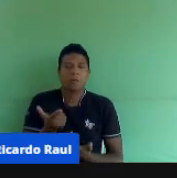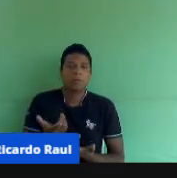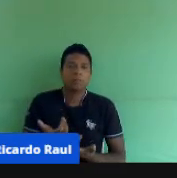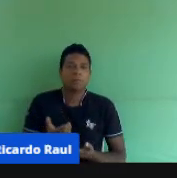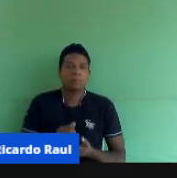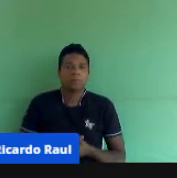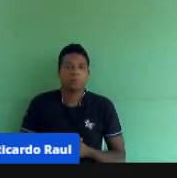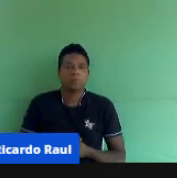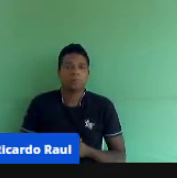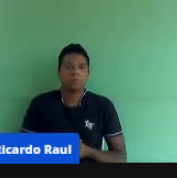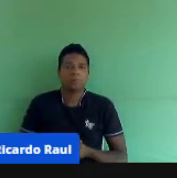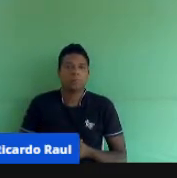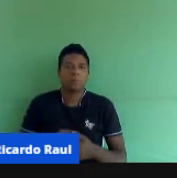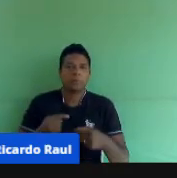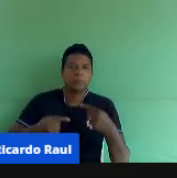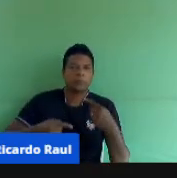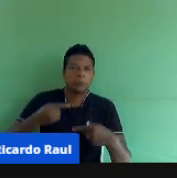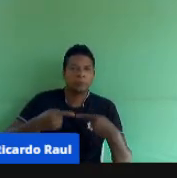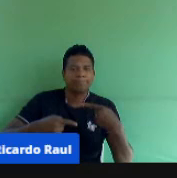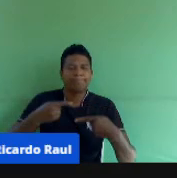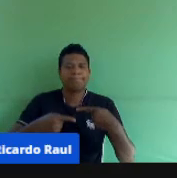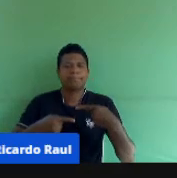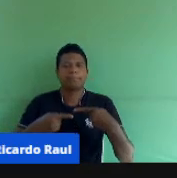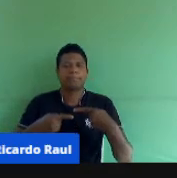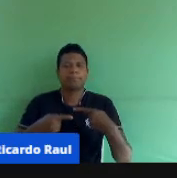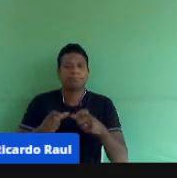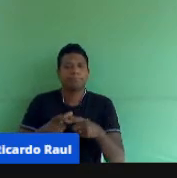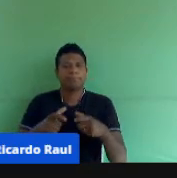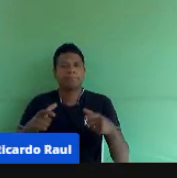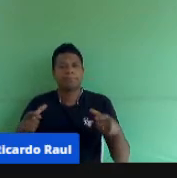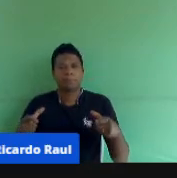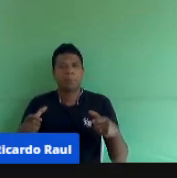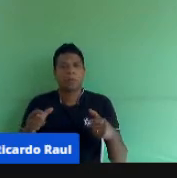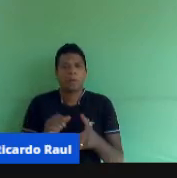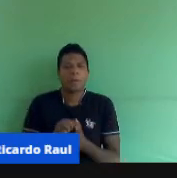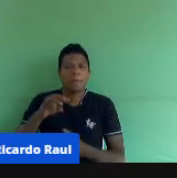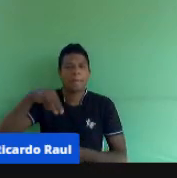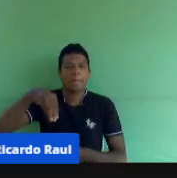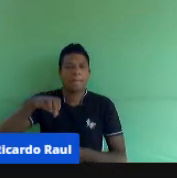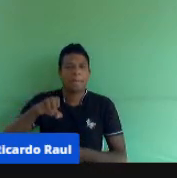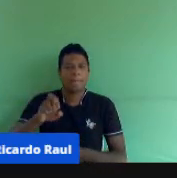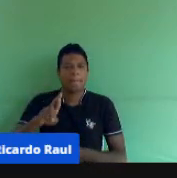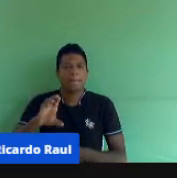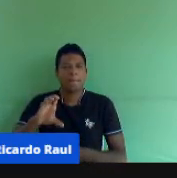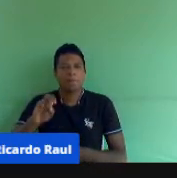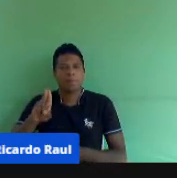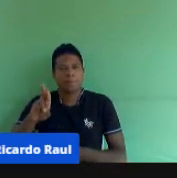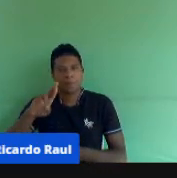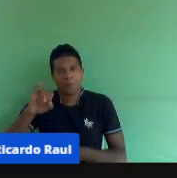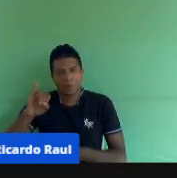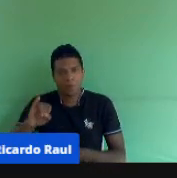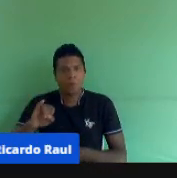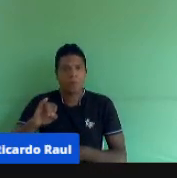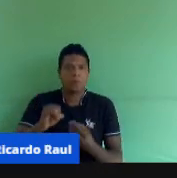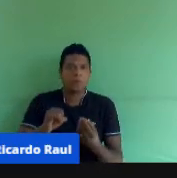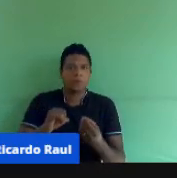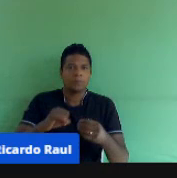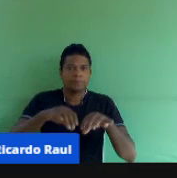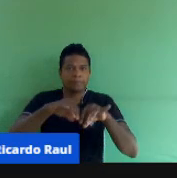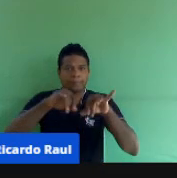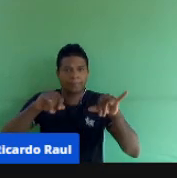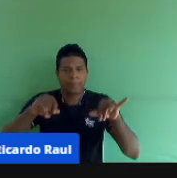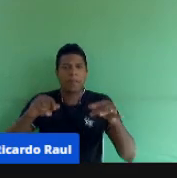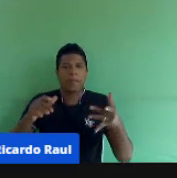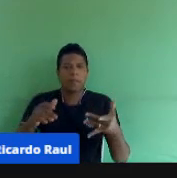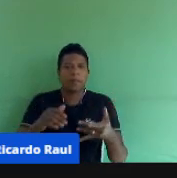uma discussão enorme com relação aí ao mercúrio nas terras Yanomamis, né? Então, se a gente observar